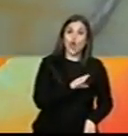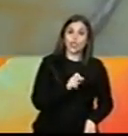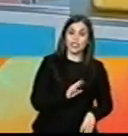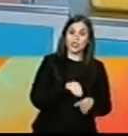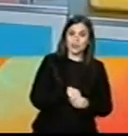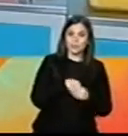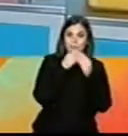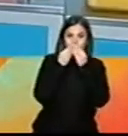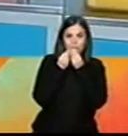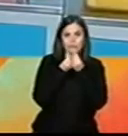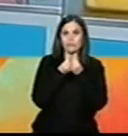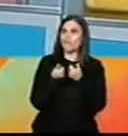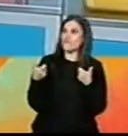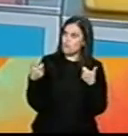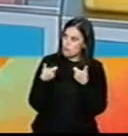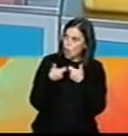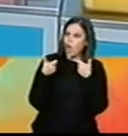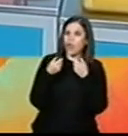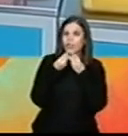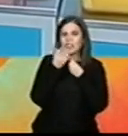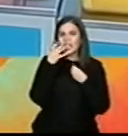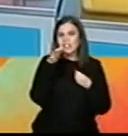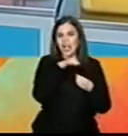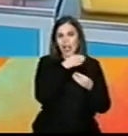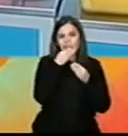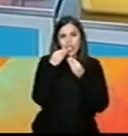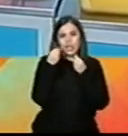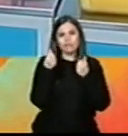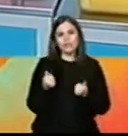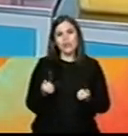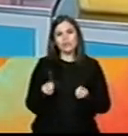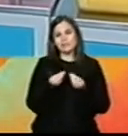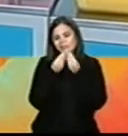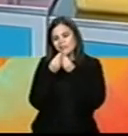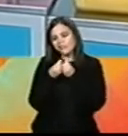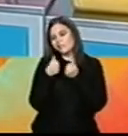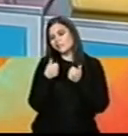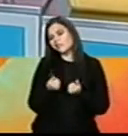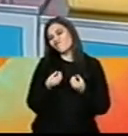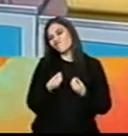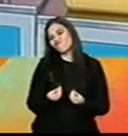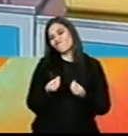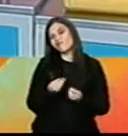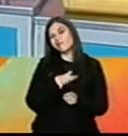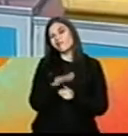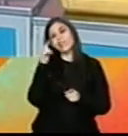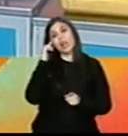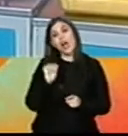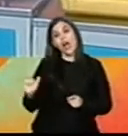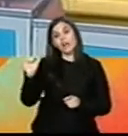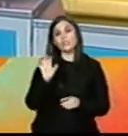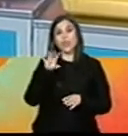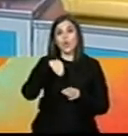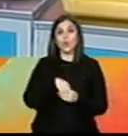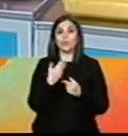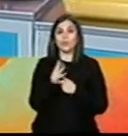que muito também soja. Fica muito salgadinho e dá aquele toque, um sabor muito oriental. Se quisermos com umas gambas, por